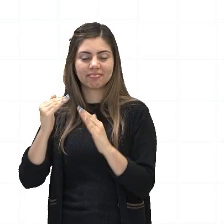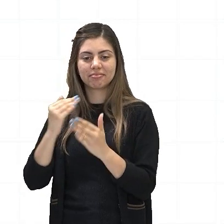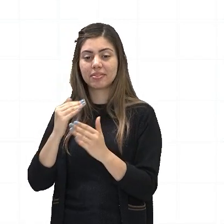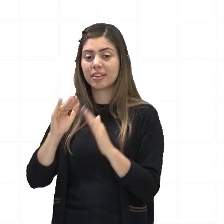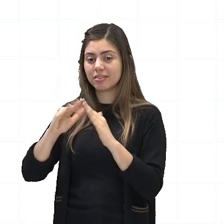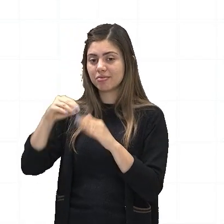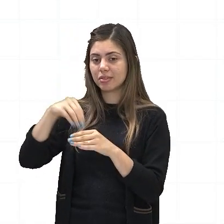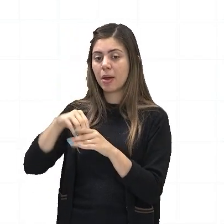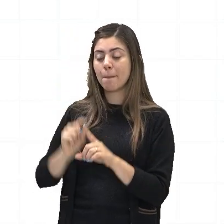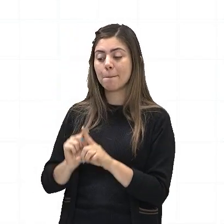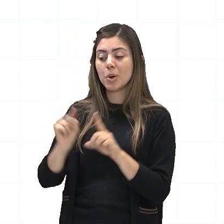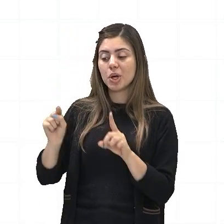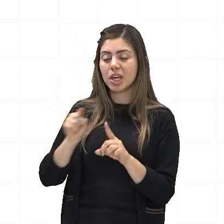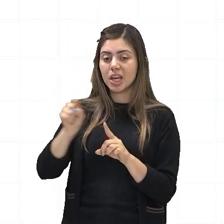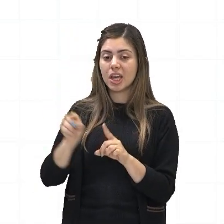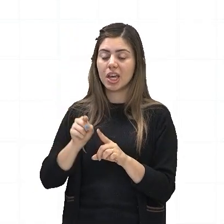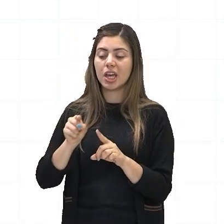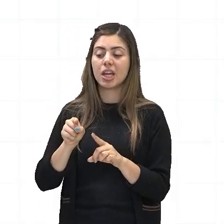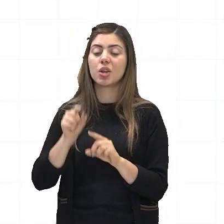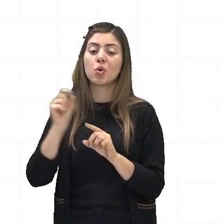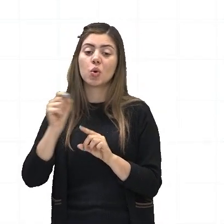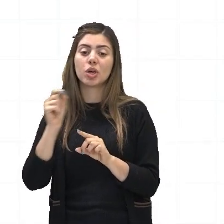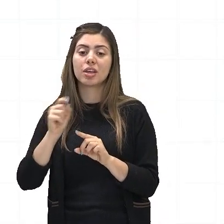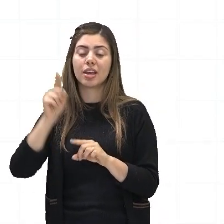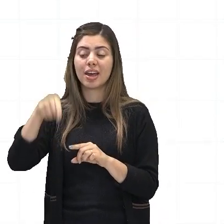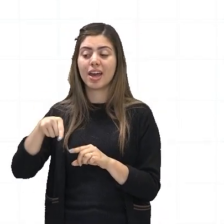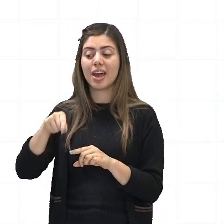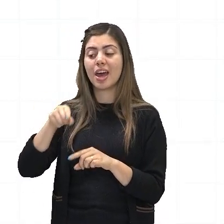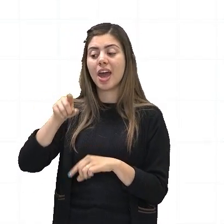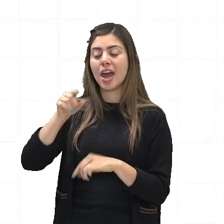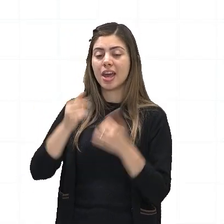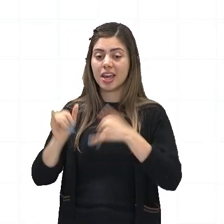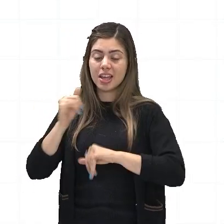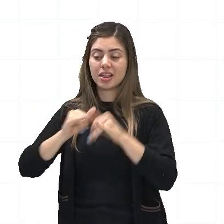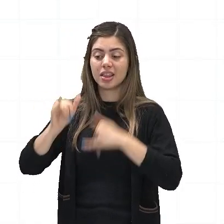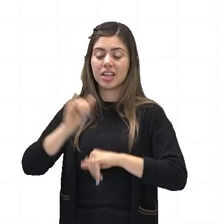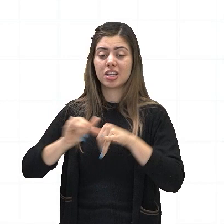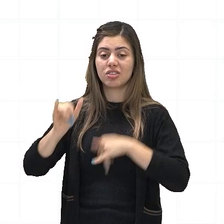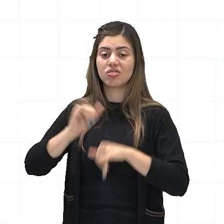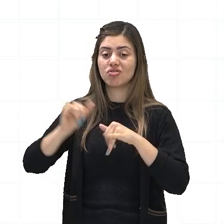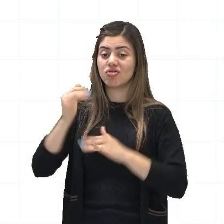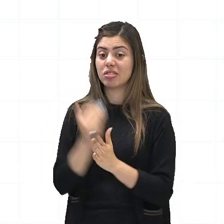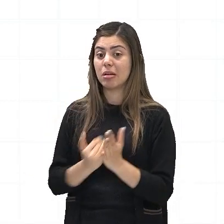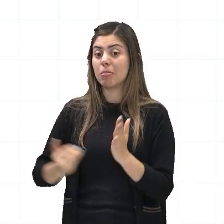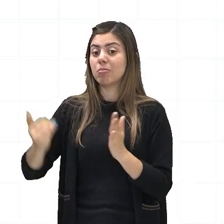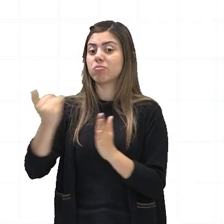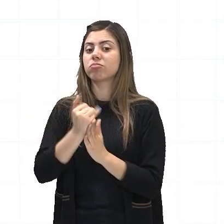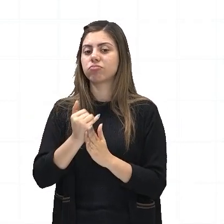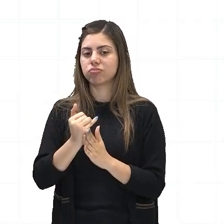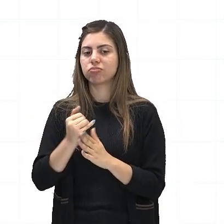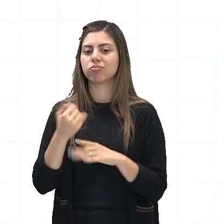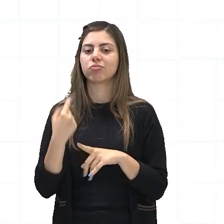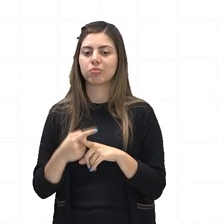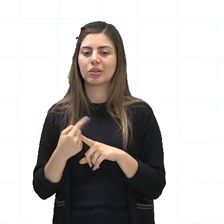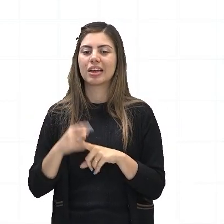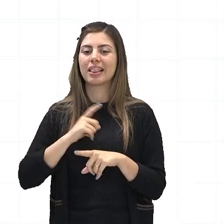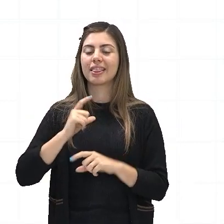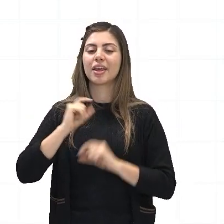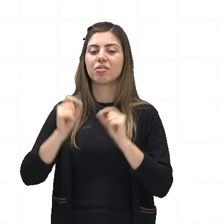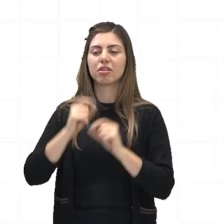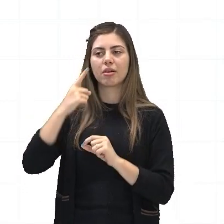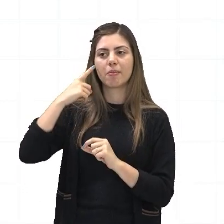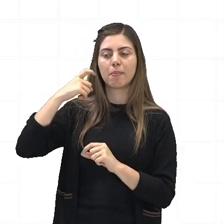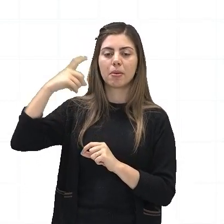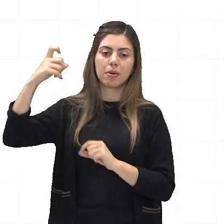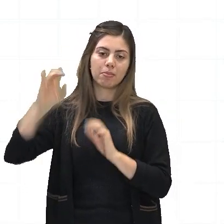uma potência maior, né? No caso, o home theater vai ter uma potência maior do que um rádio, né? Até porque a gente vai ter um volume ali mais